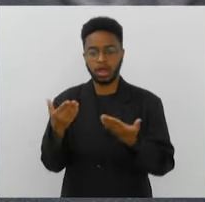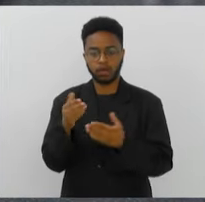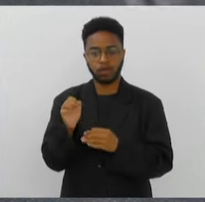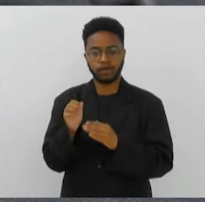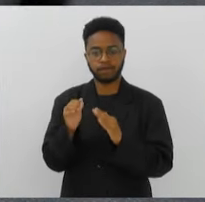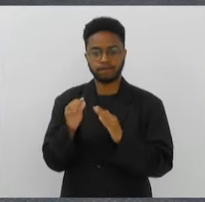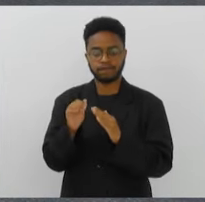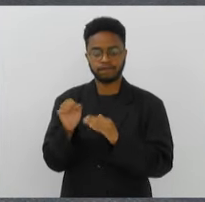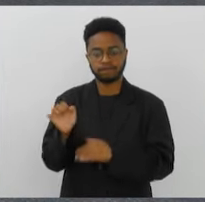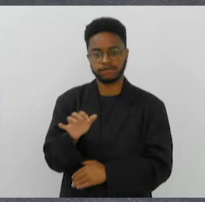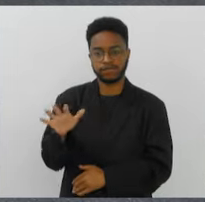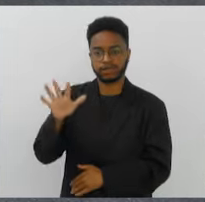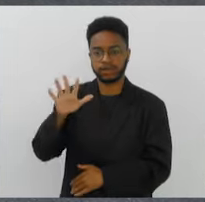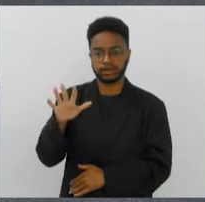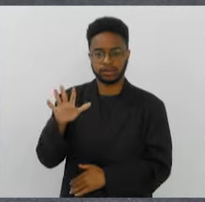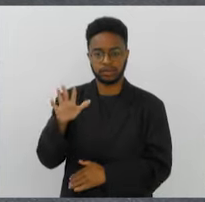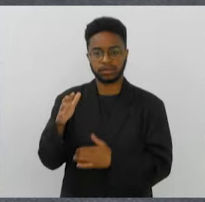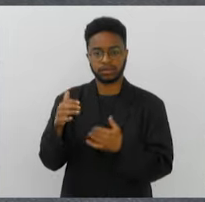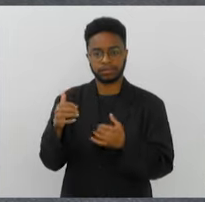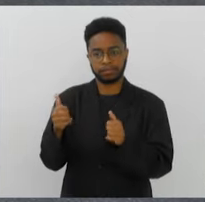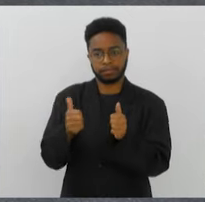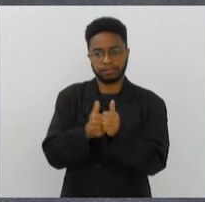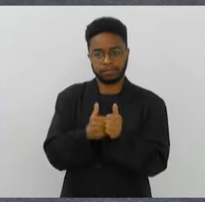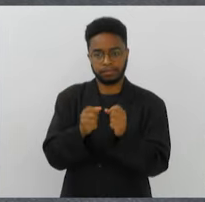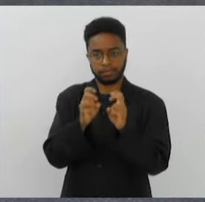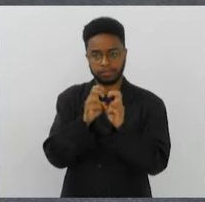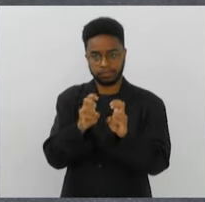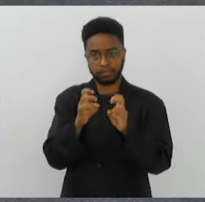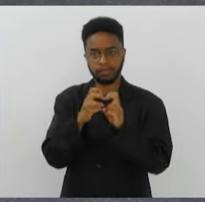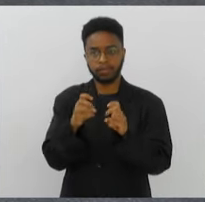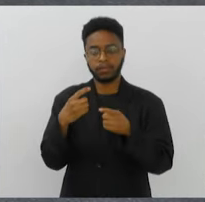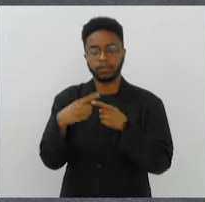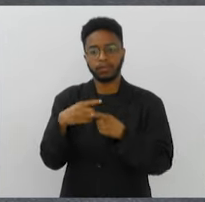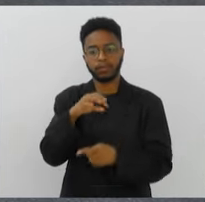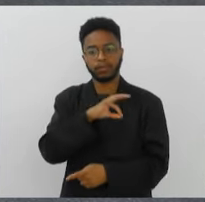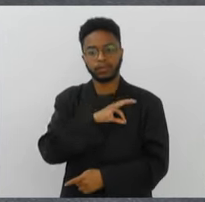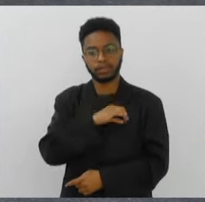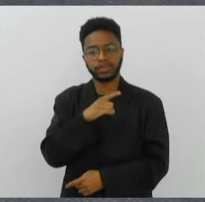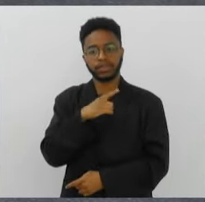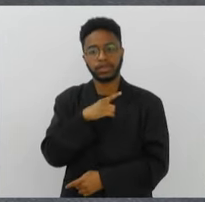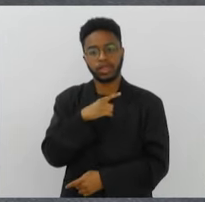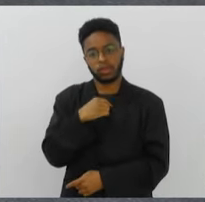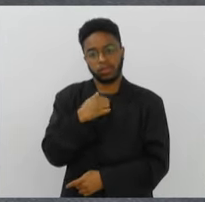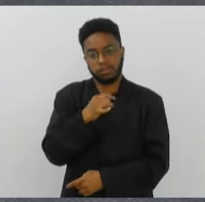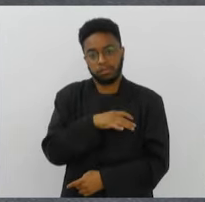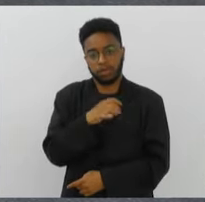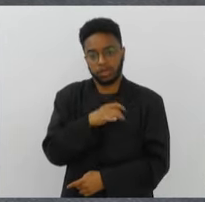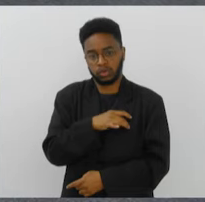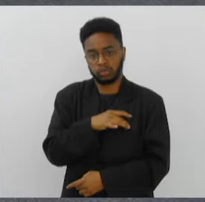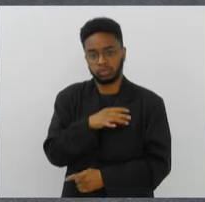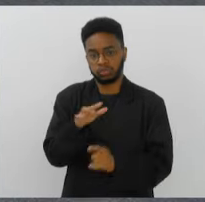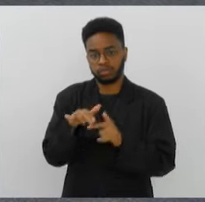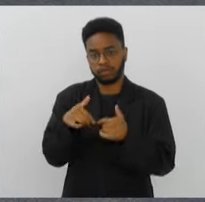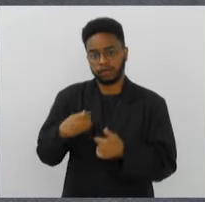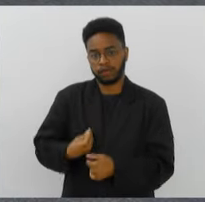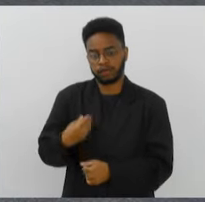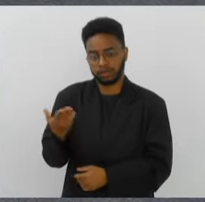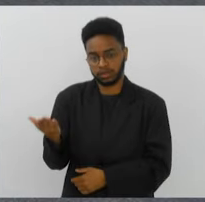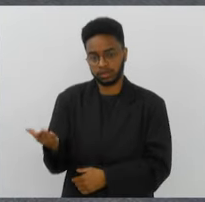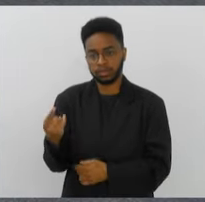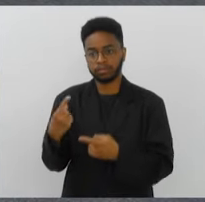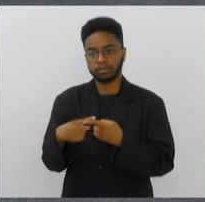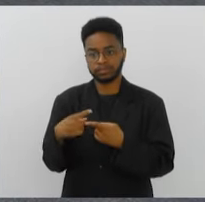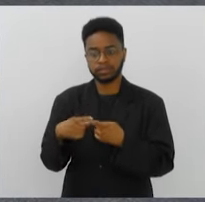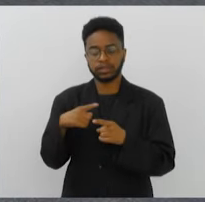Linha, que os policiais, eu temo a vida daqueles policiais, além do efetivo de todas